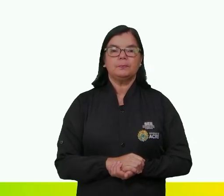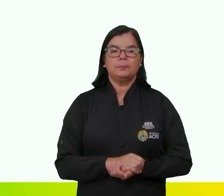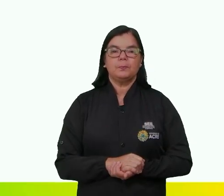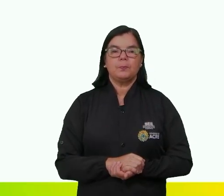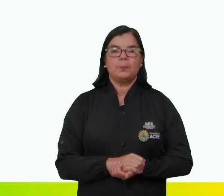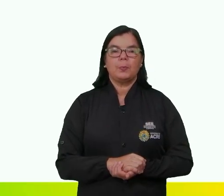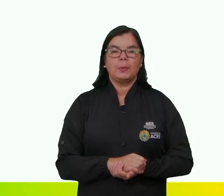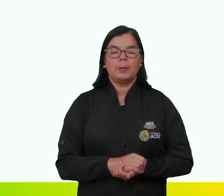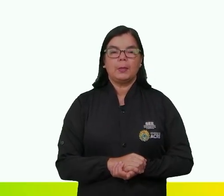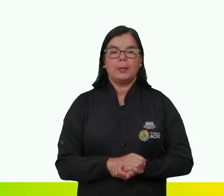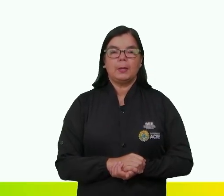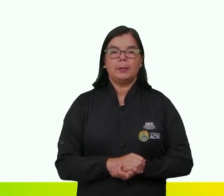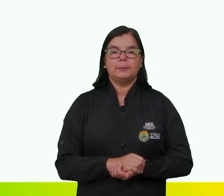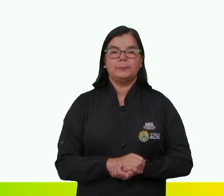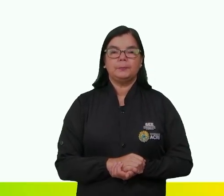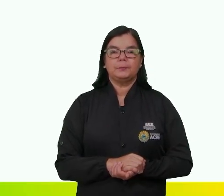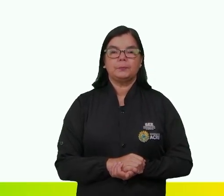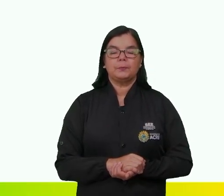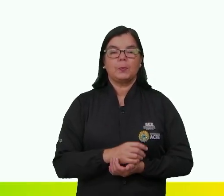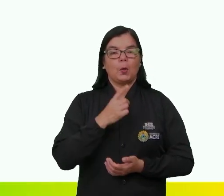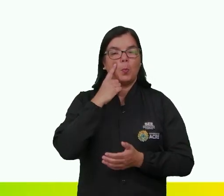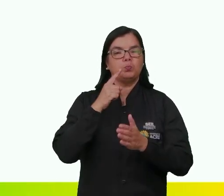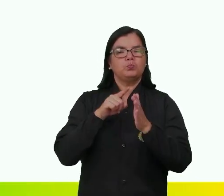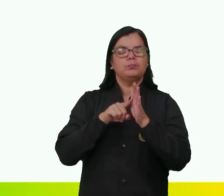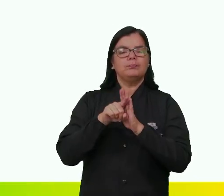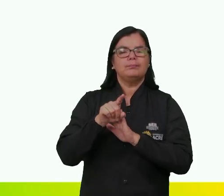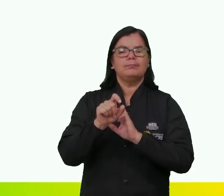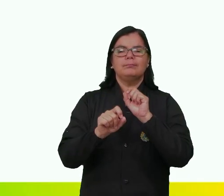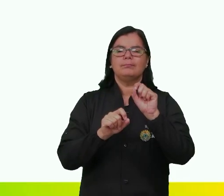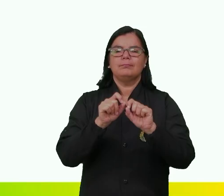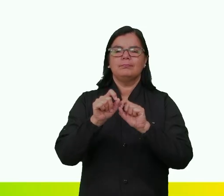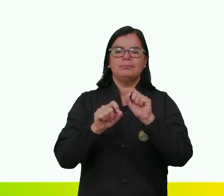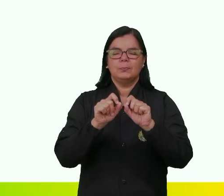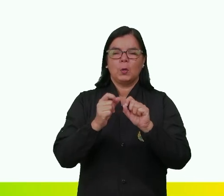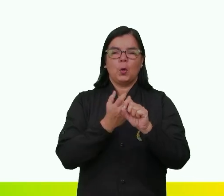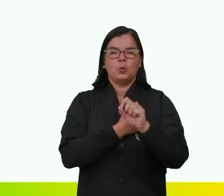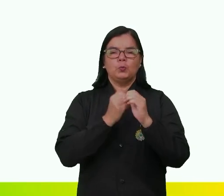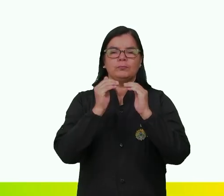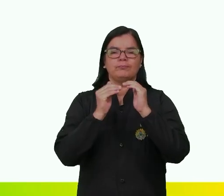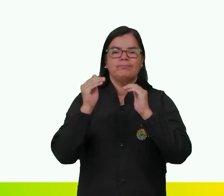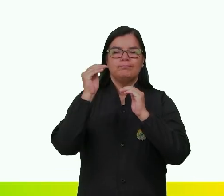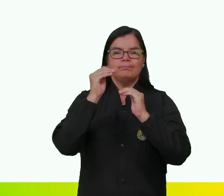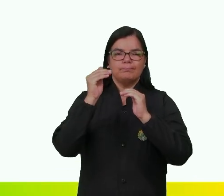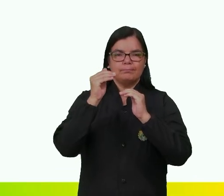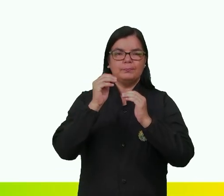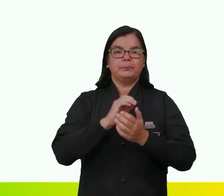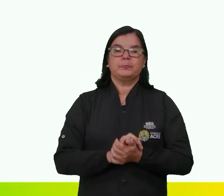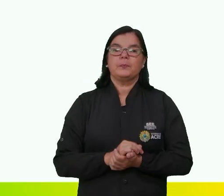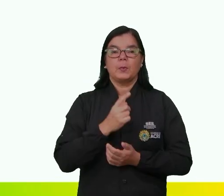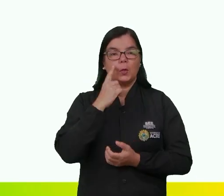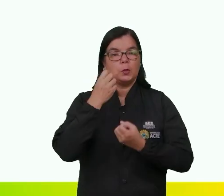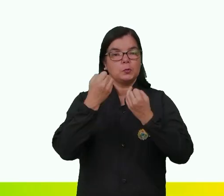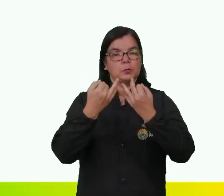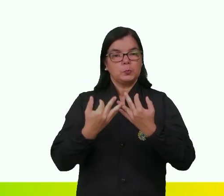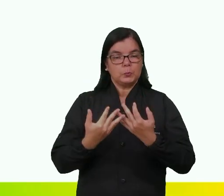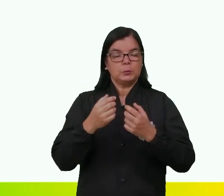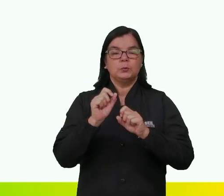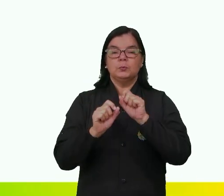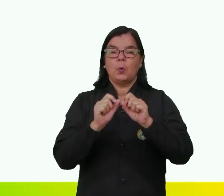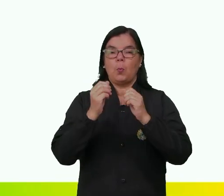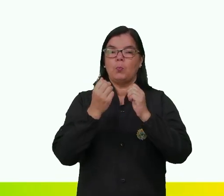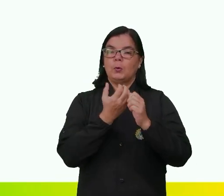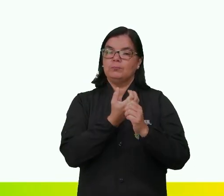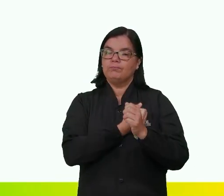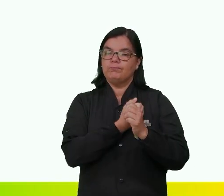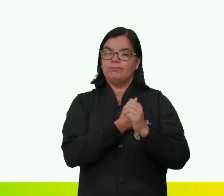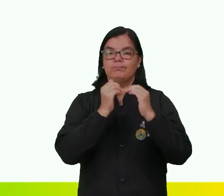Pois bem, então a pergunta que nós vamos fazer é o que é uma potência. Então nós definimos potência da seguinte maneira: